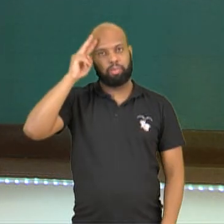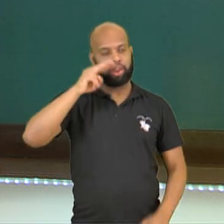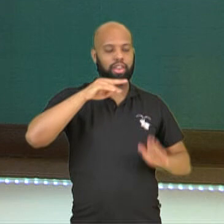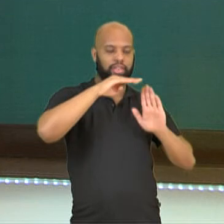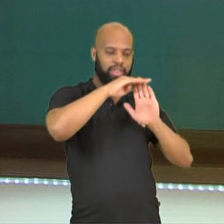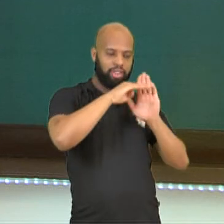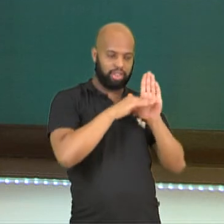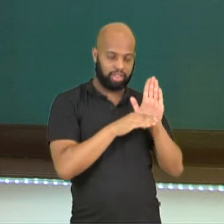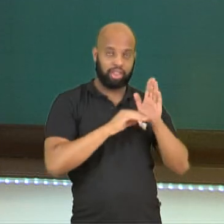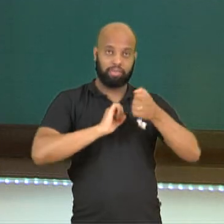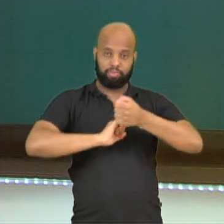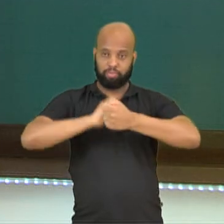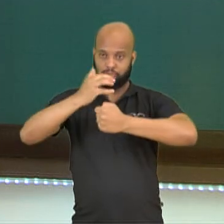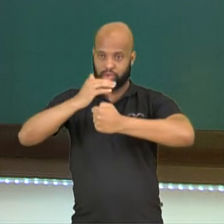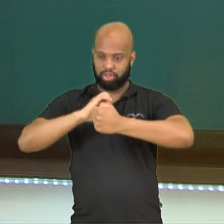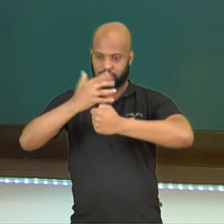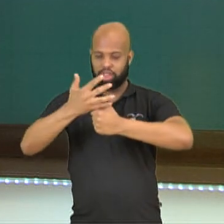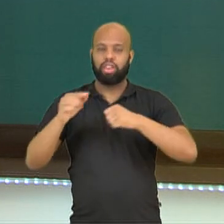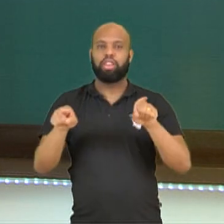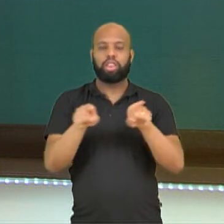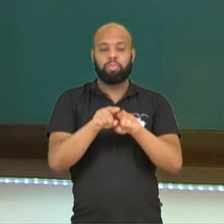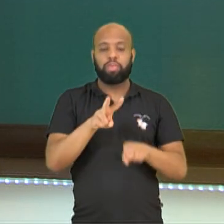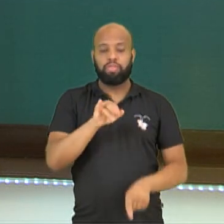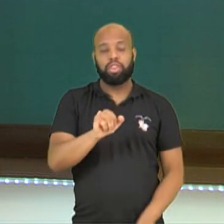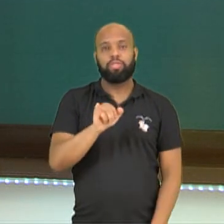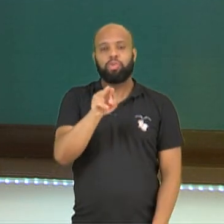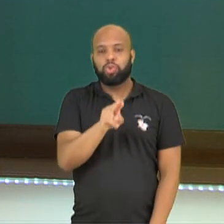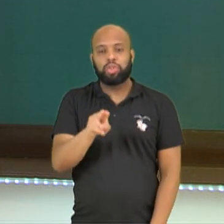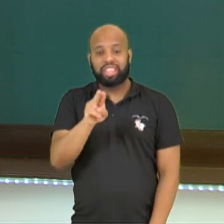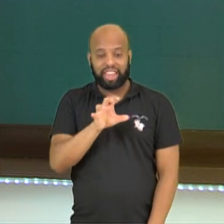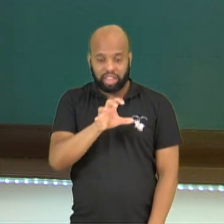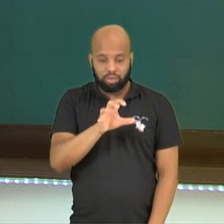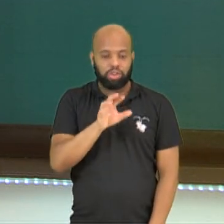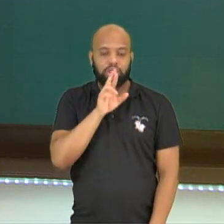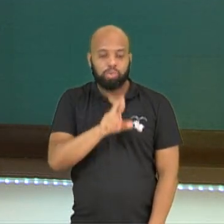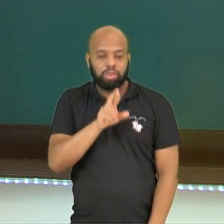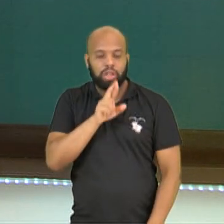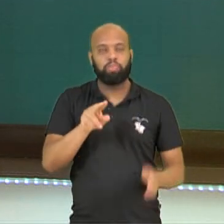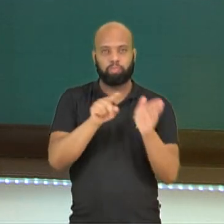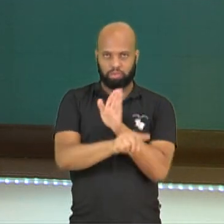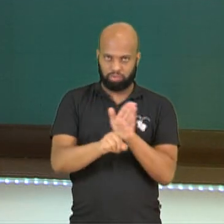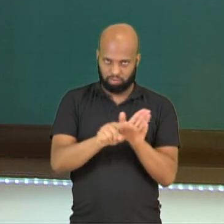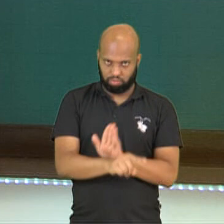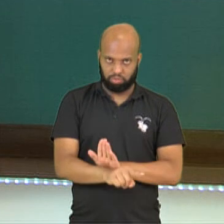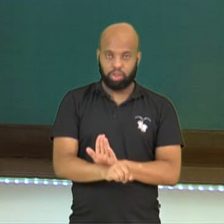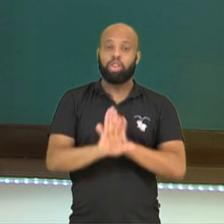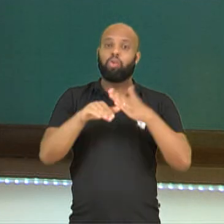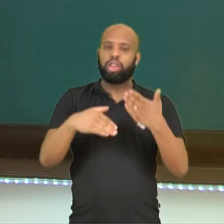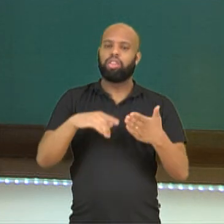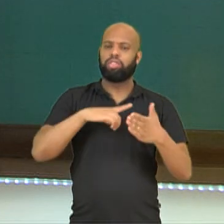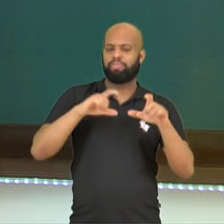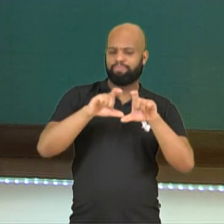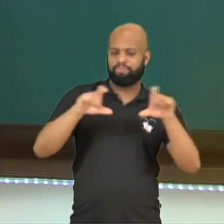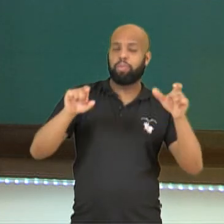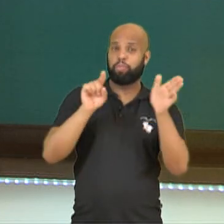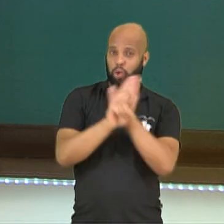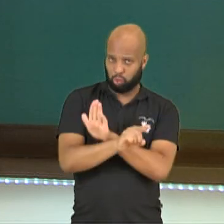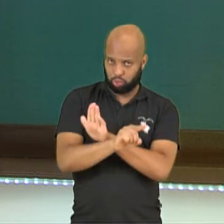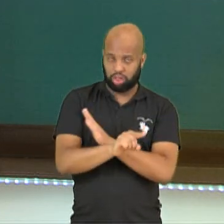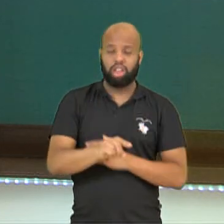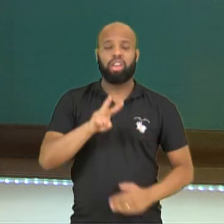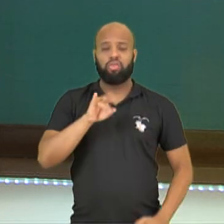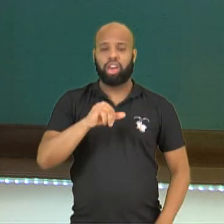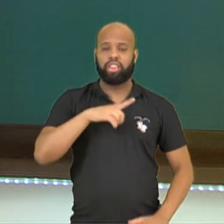de potência e resolver exercício com isso, ok? Então, no meio dos exercícios, nós vamos estar lembrando de propriedades, vamos estar lembrando